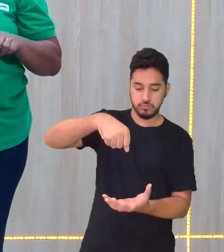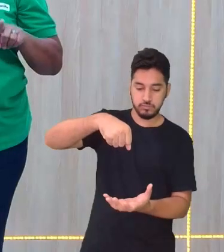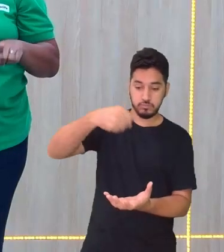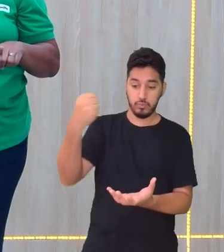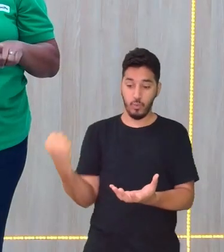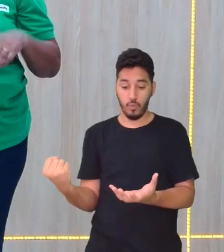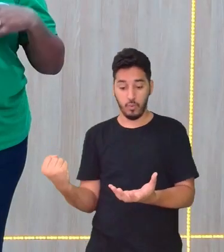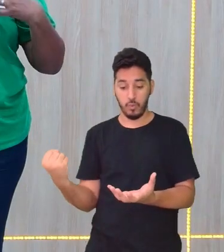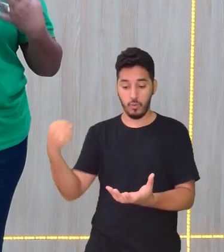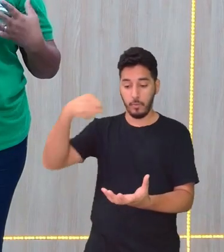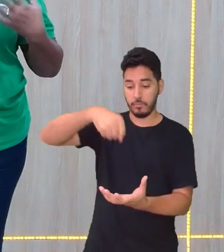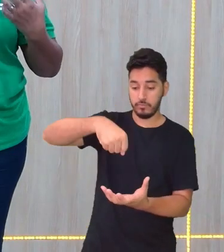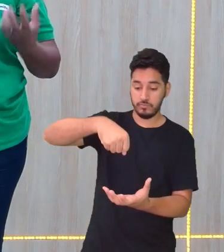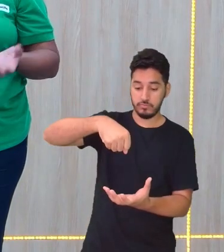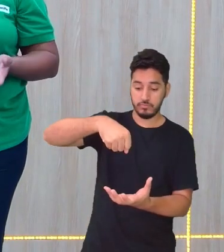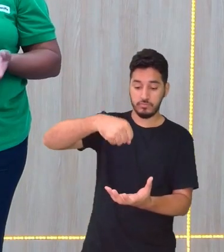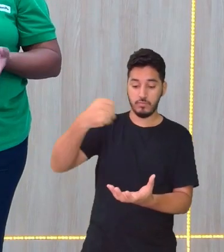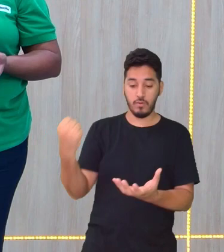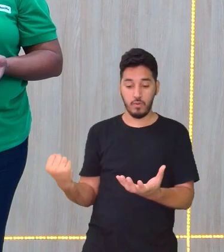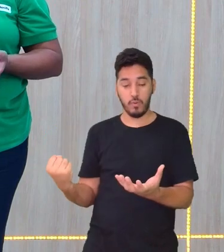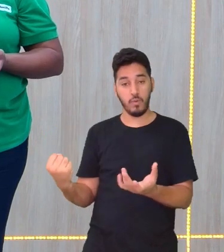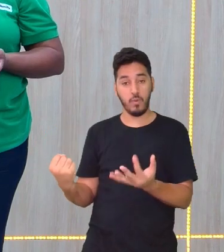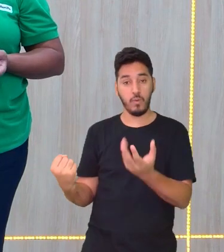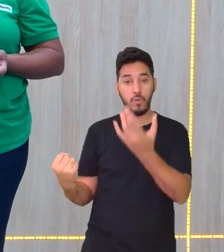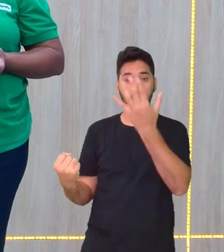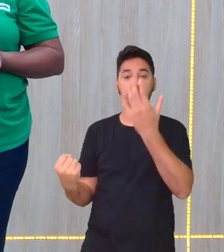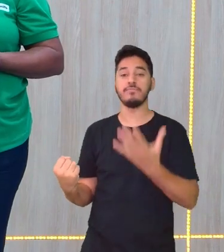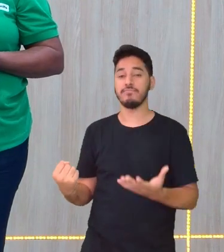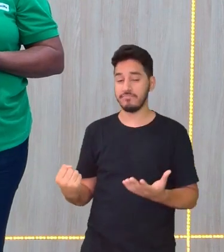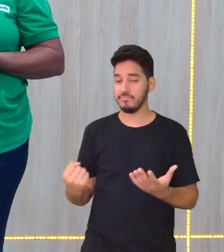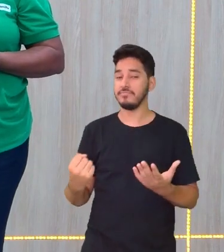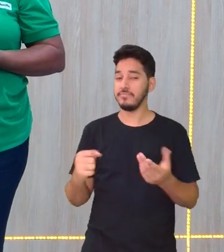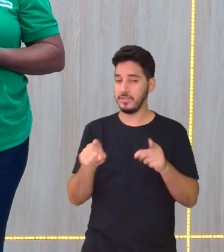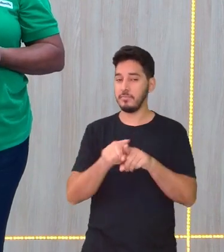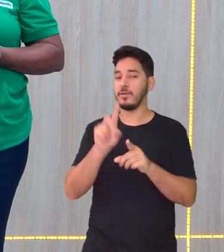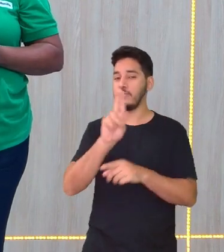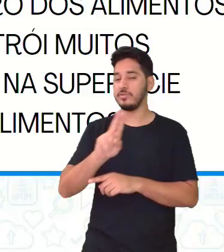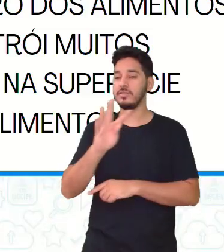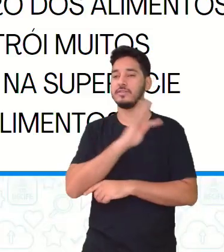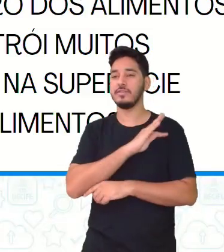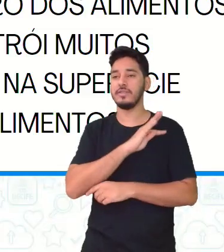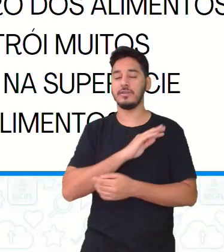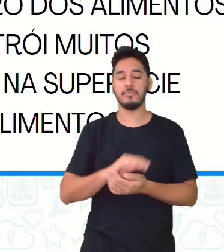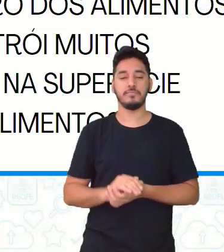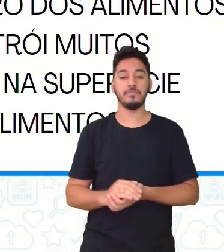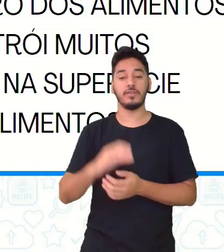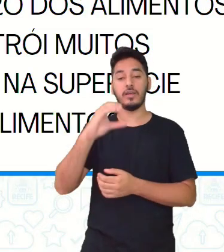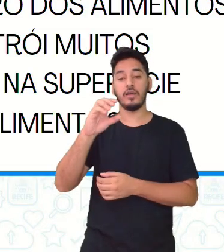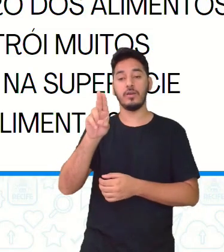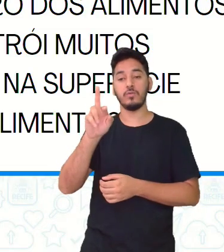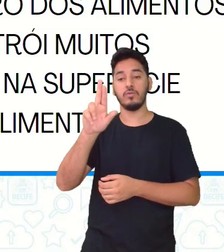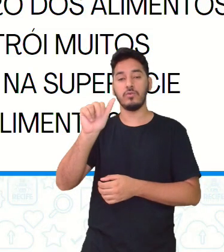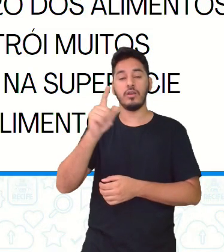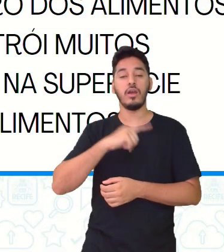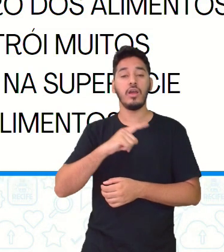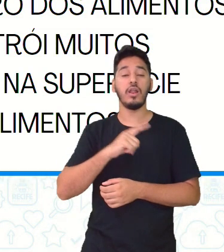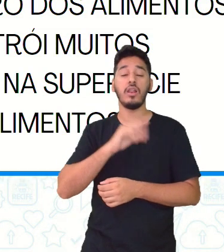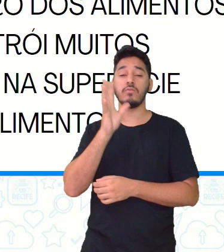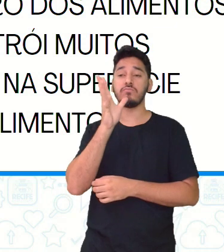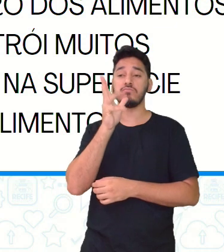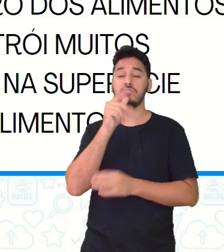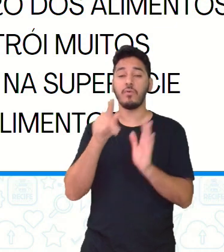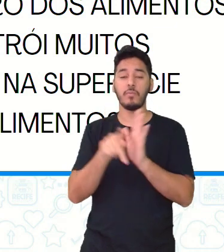tecnologia utilizada para a conservação de alimentos. A cura, ela retarda o crescimento